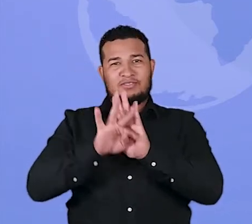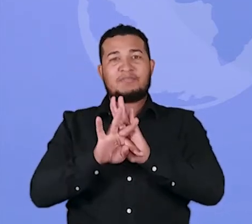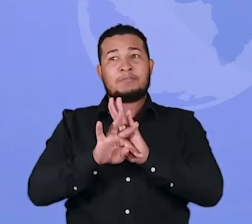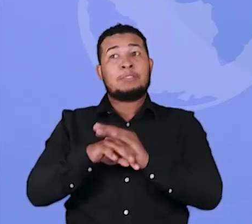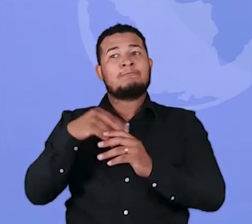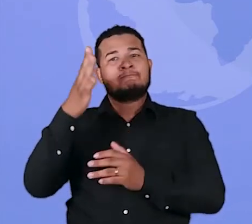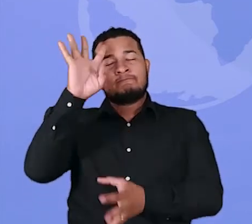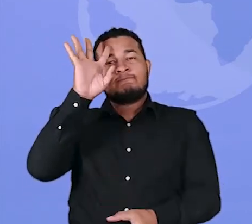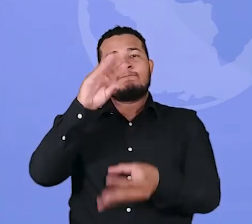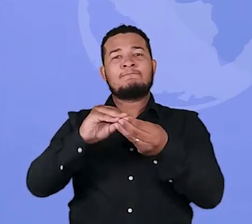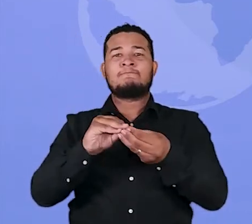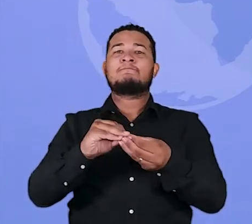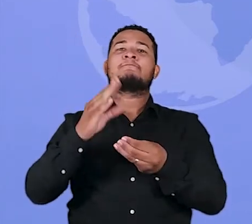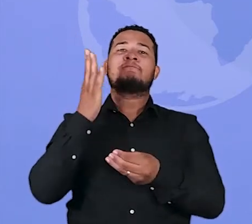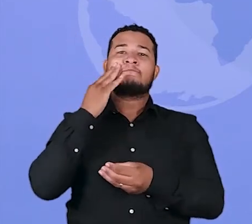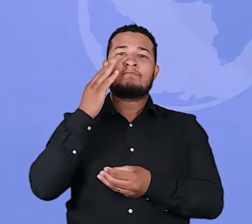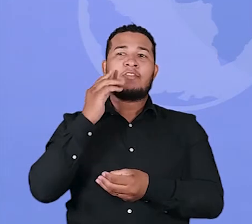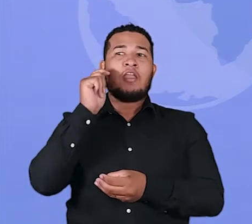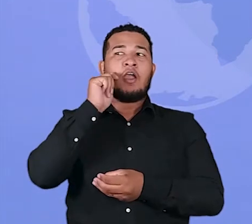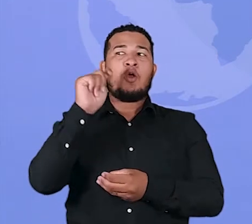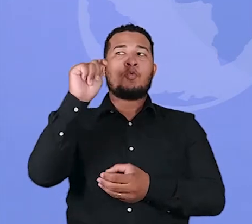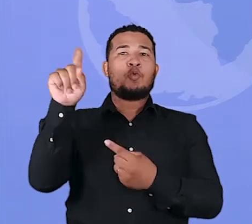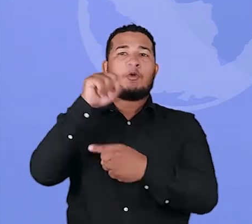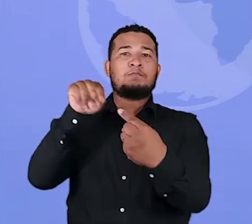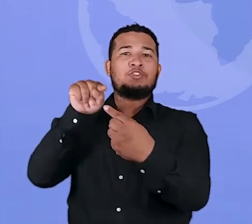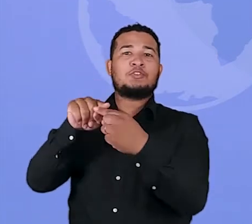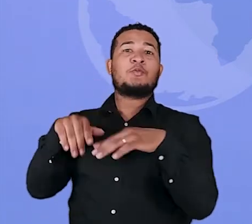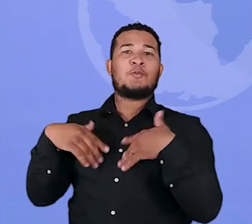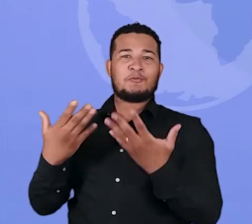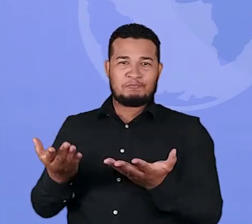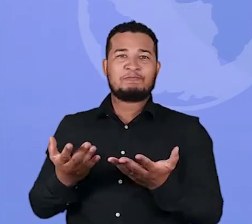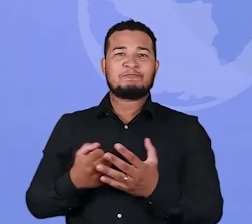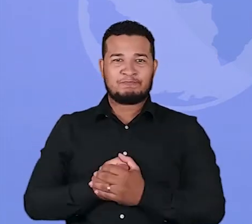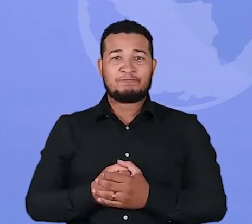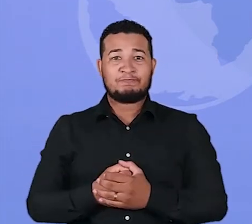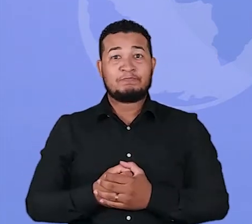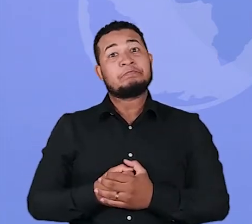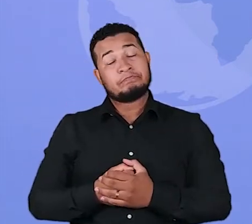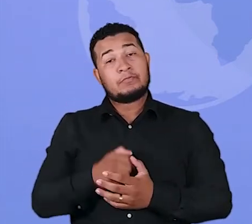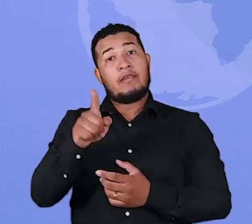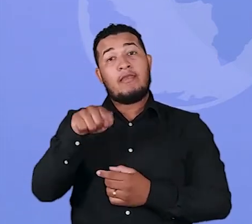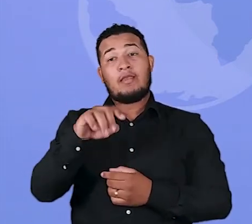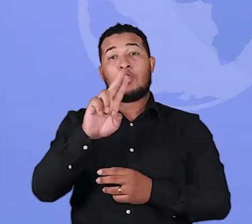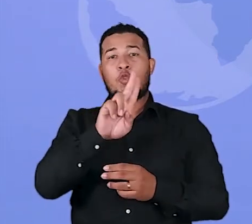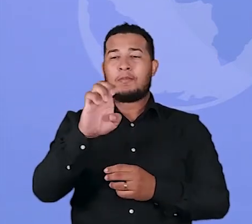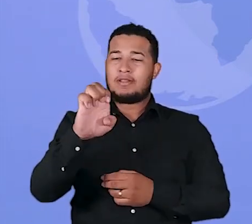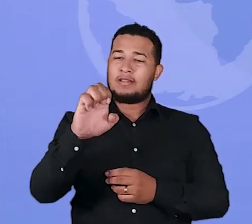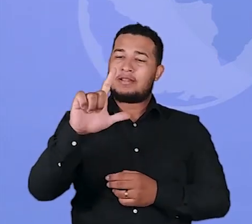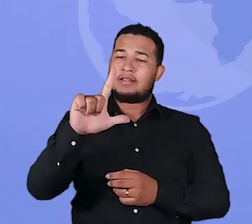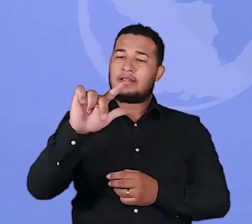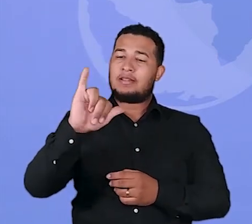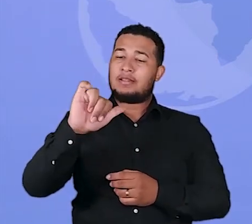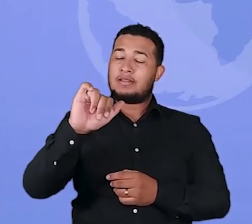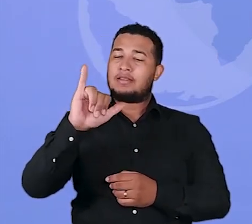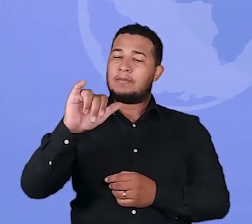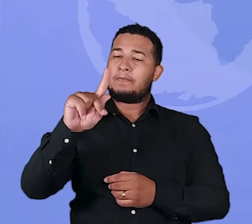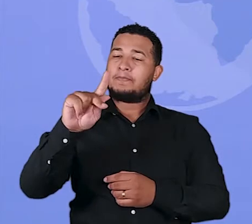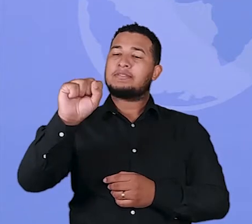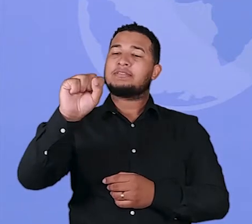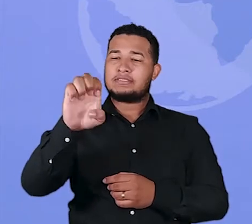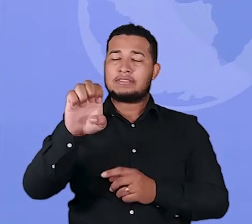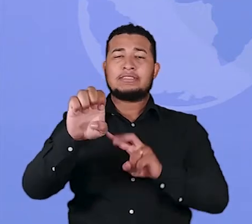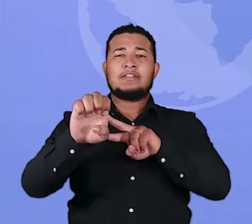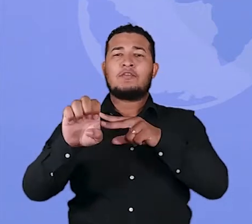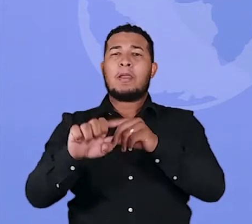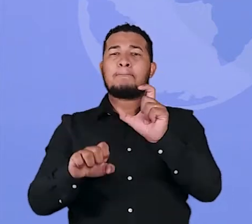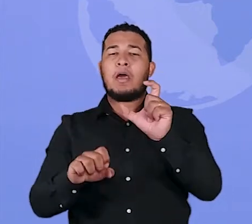para eu saber do que o autor do texto está falando, certo? Então isso aí é uma elipse. O que significa elipse? É